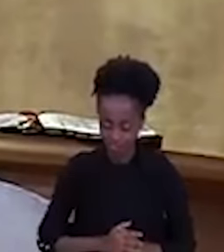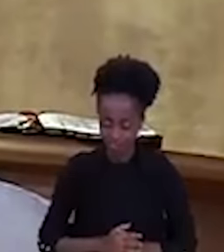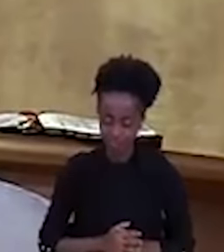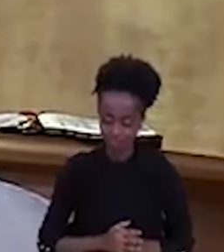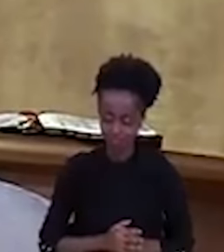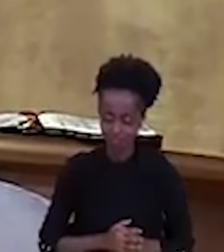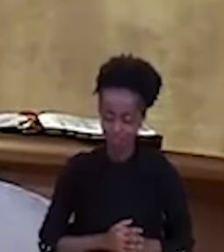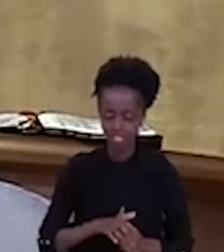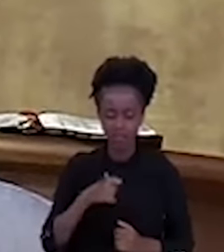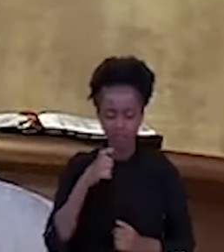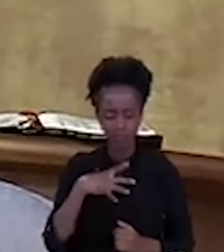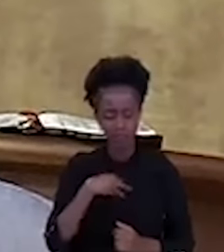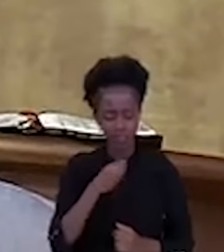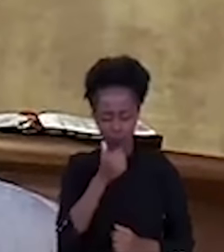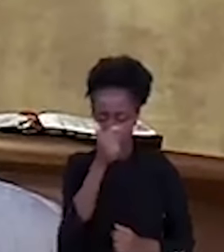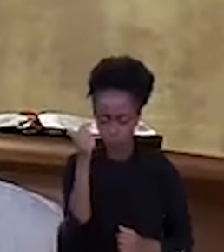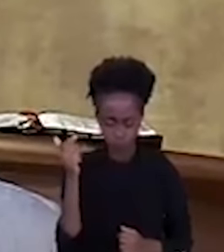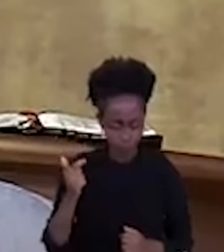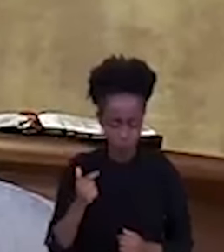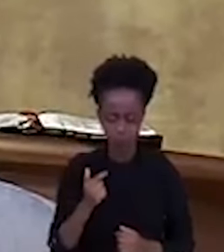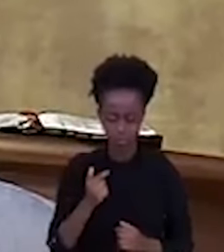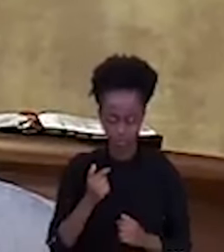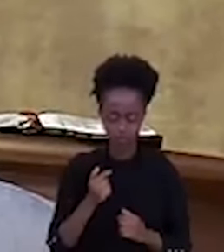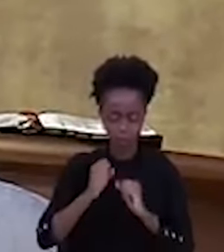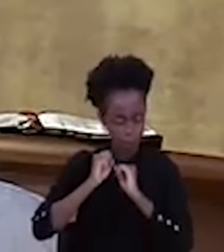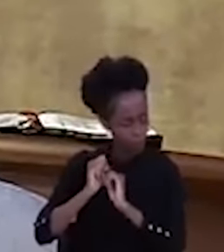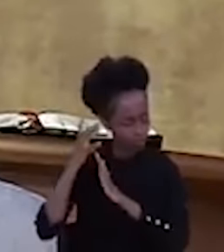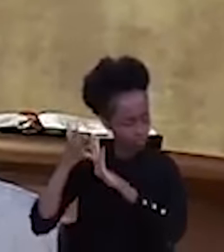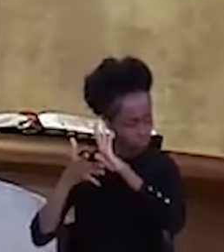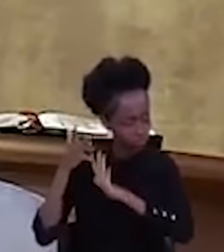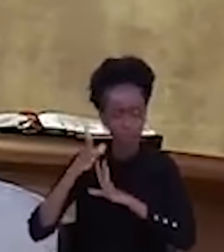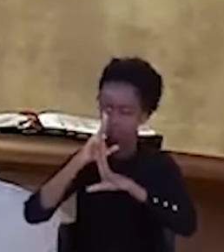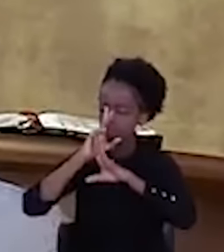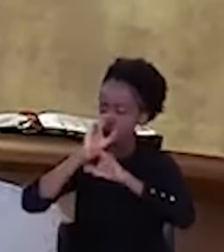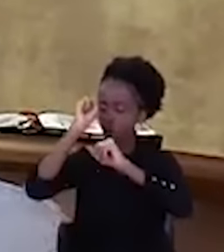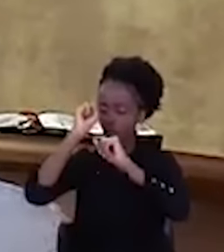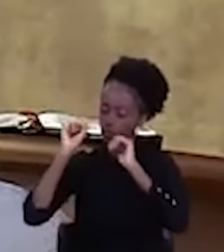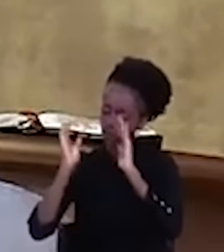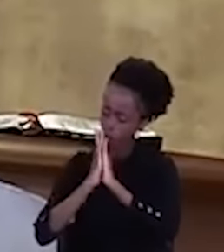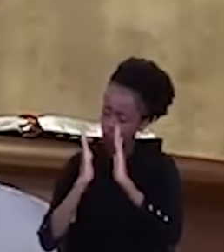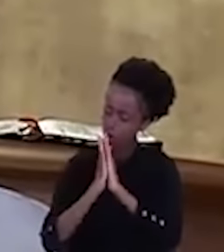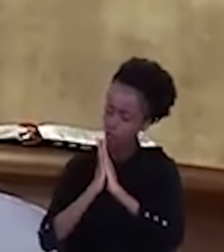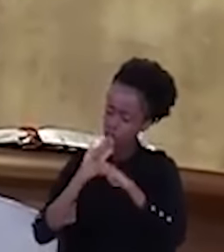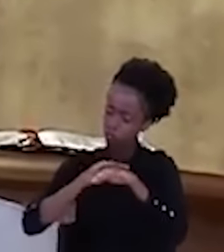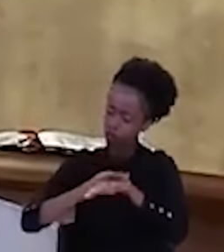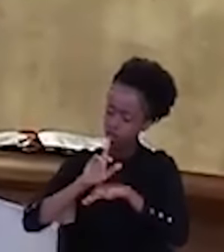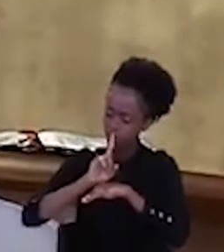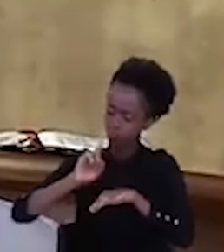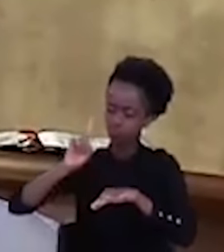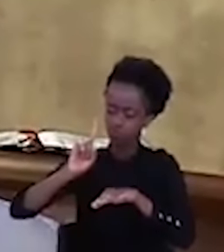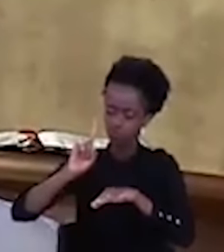não existe ex-filho. Fala forte, fale, meu amigo, minha amiga. Feche os